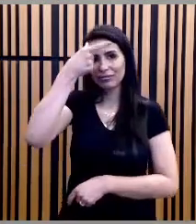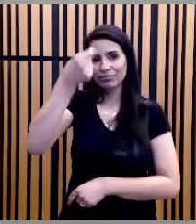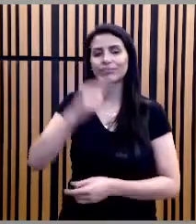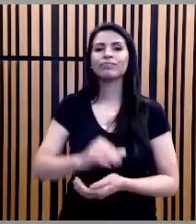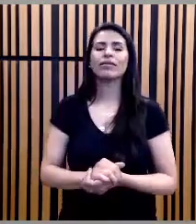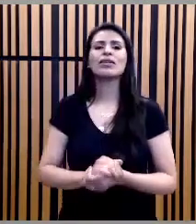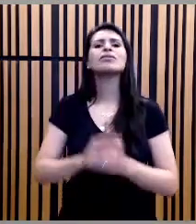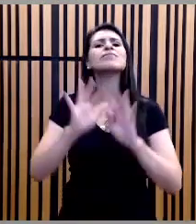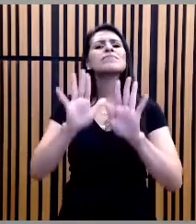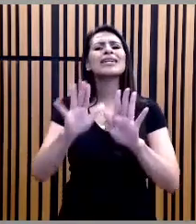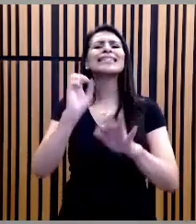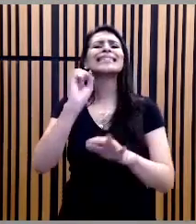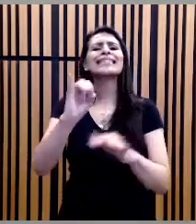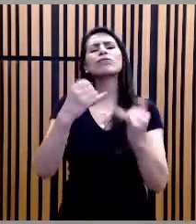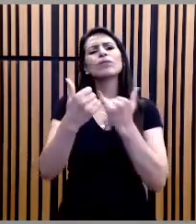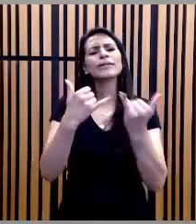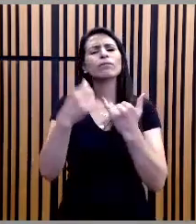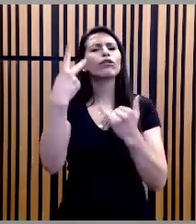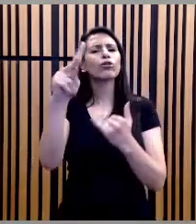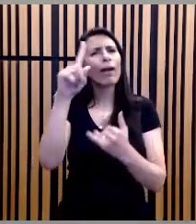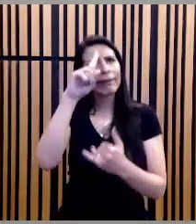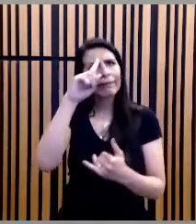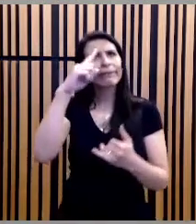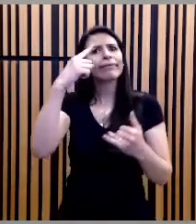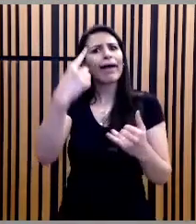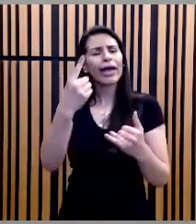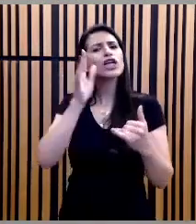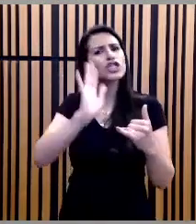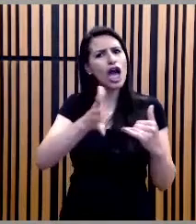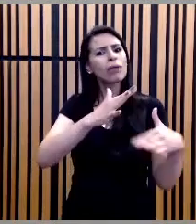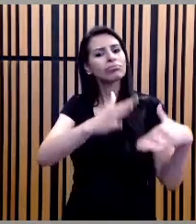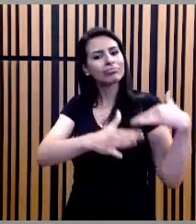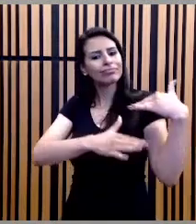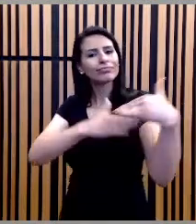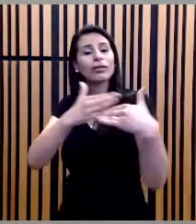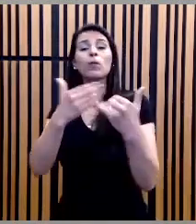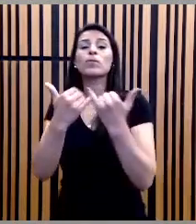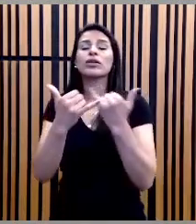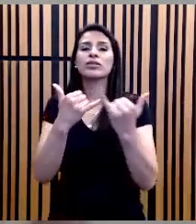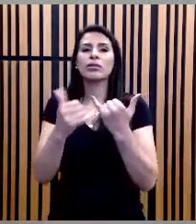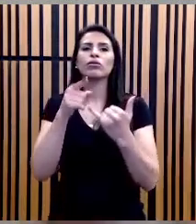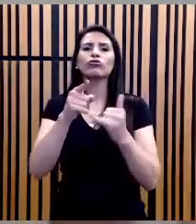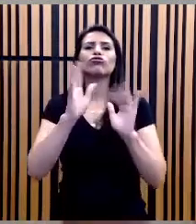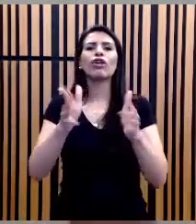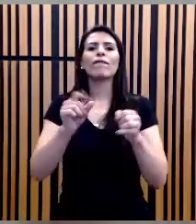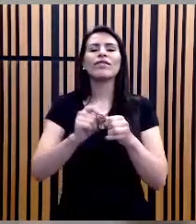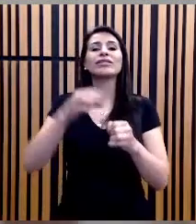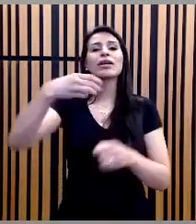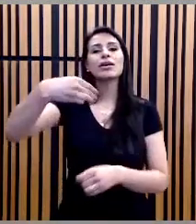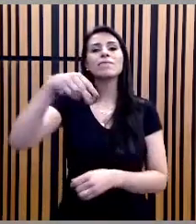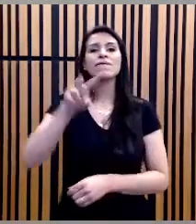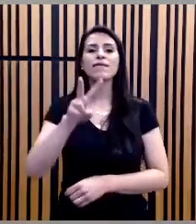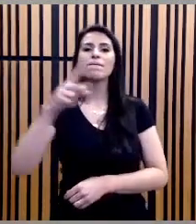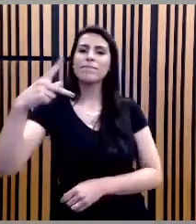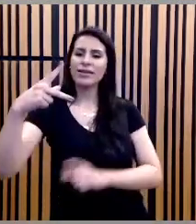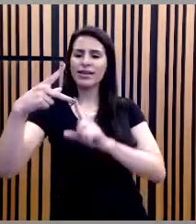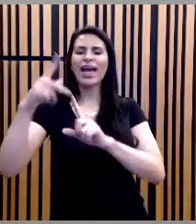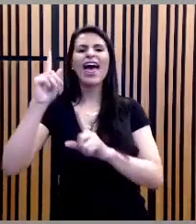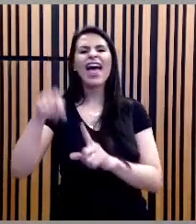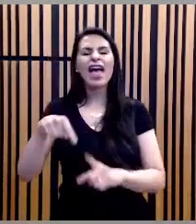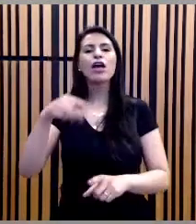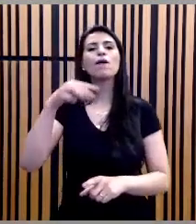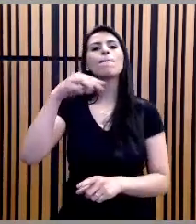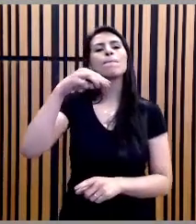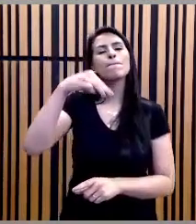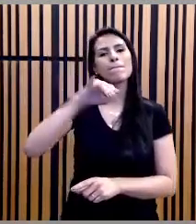tua ideia ela já está um pouco mais madura, tu já, daqui a pouco, fez um MVP. O que que é um MVP? Um mínimo produto viável.